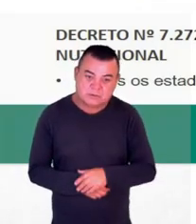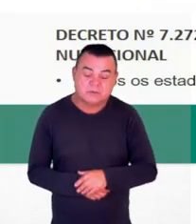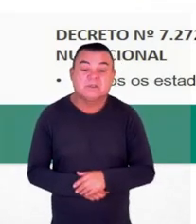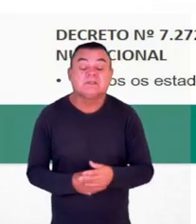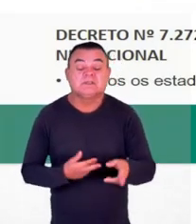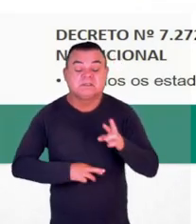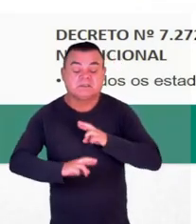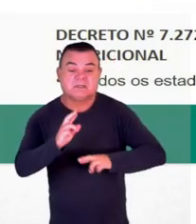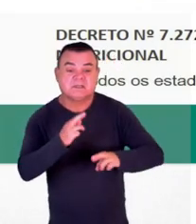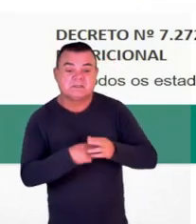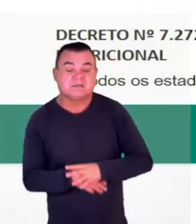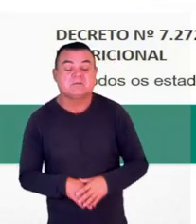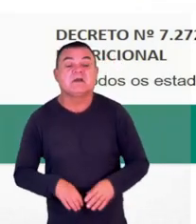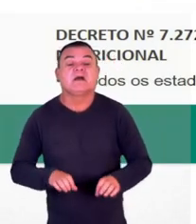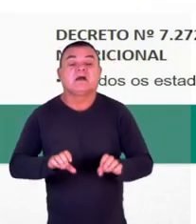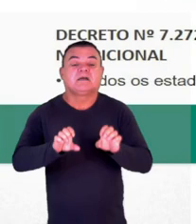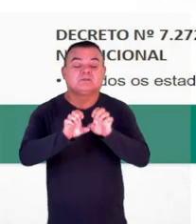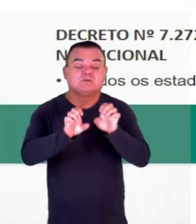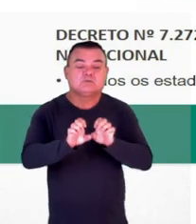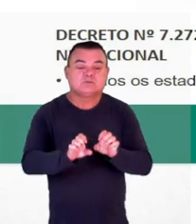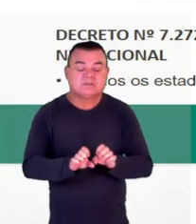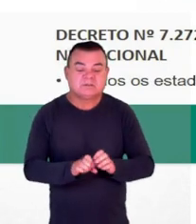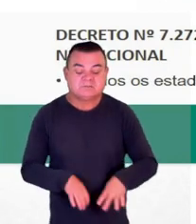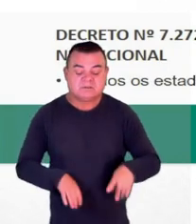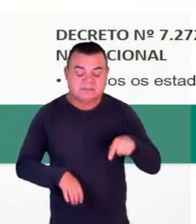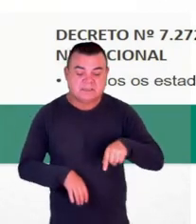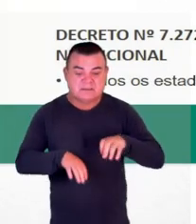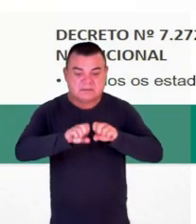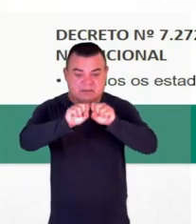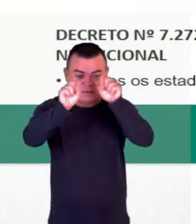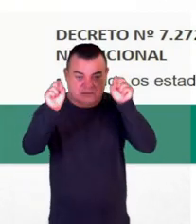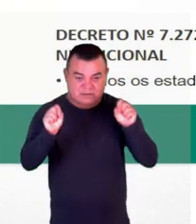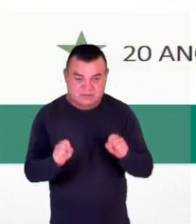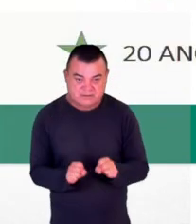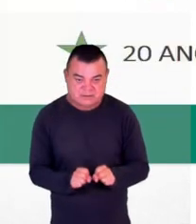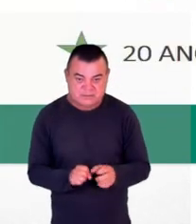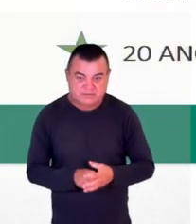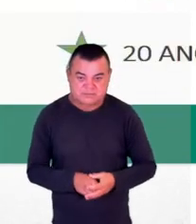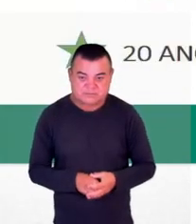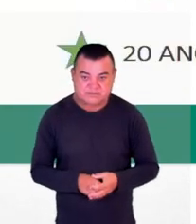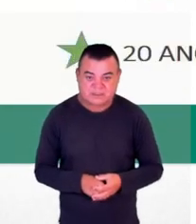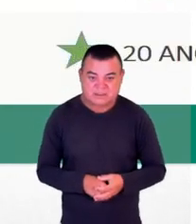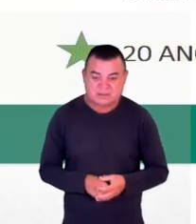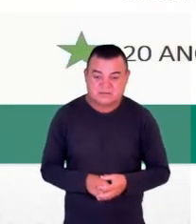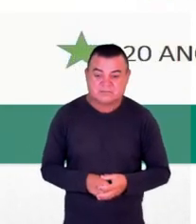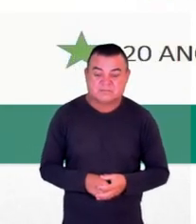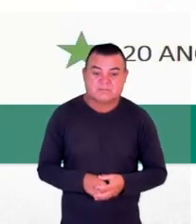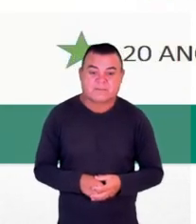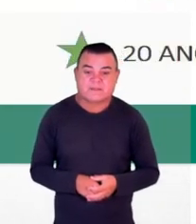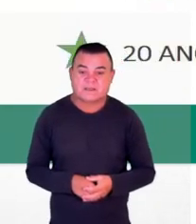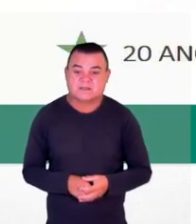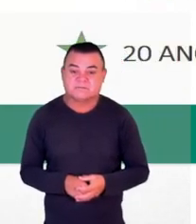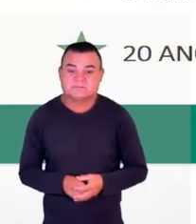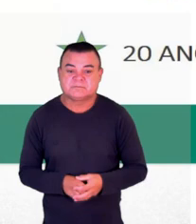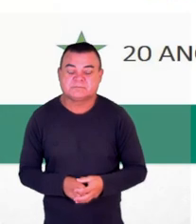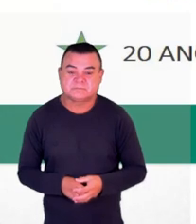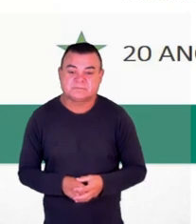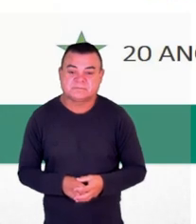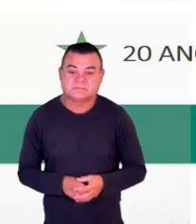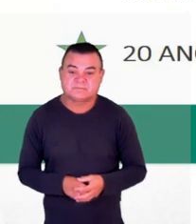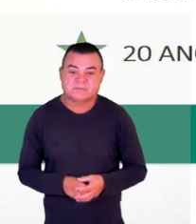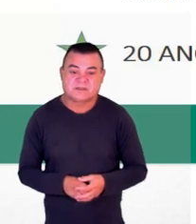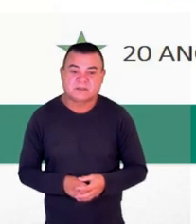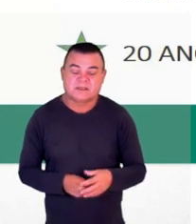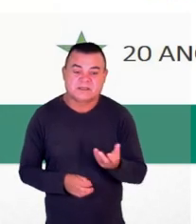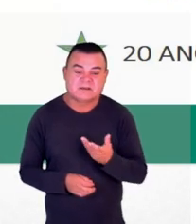relação à estruturação desse sistema E aí eu só para eu botei aqui para não deixar de falar que eu queria